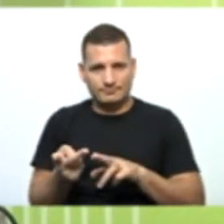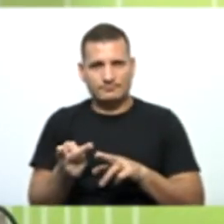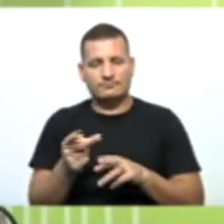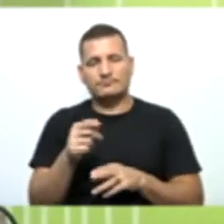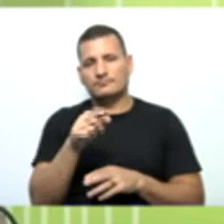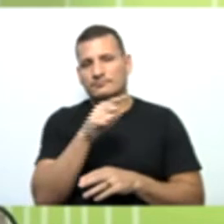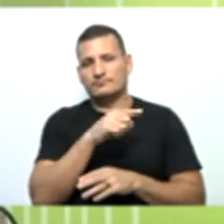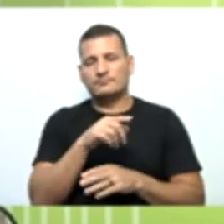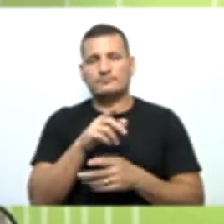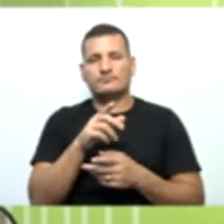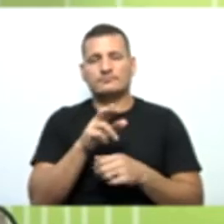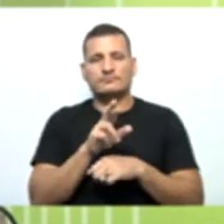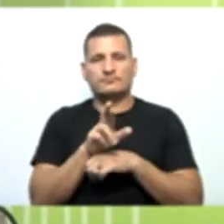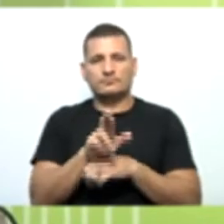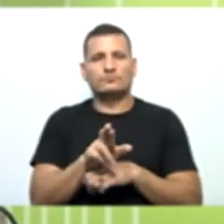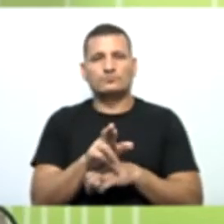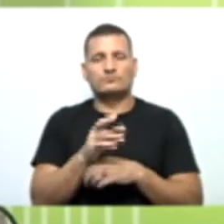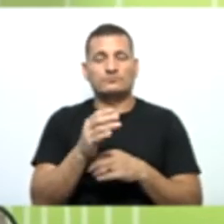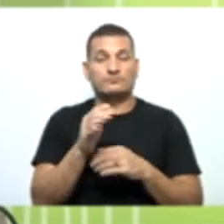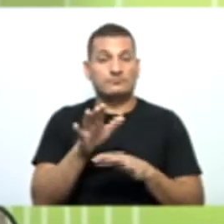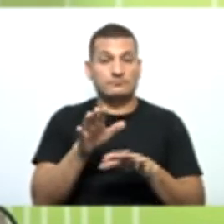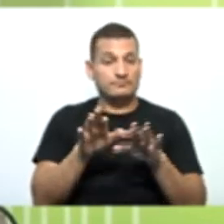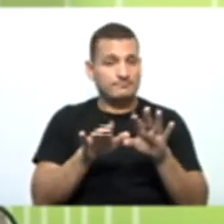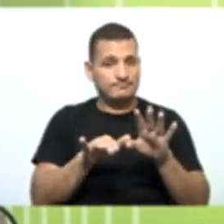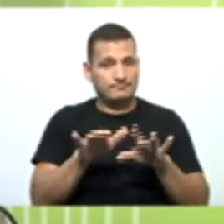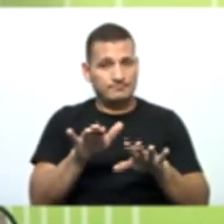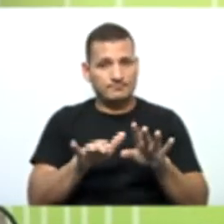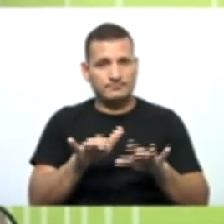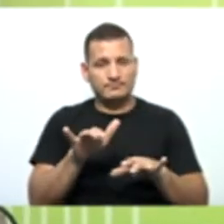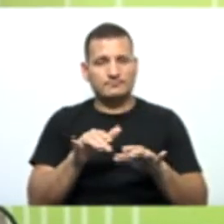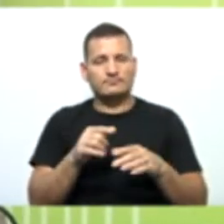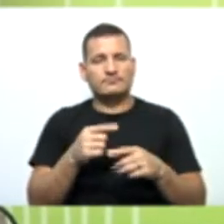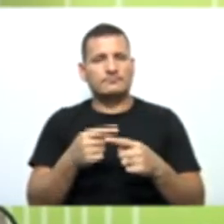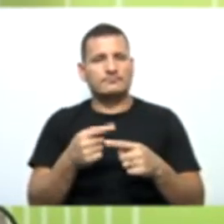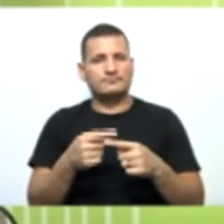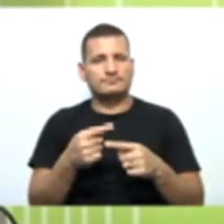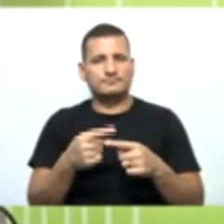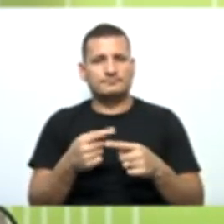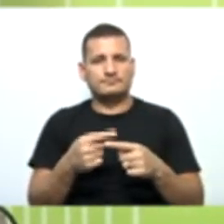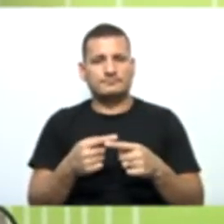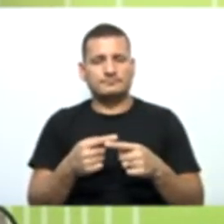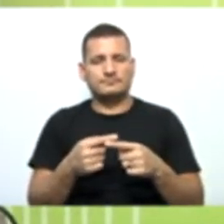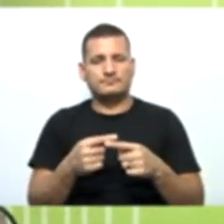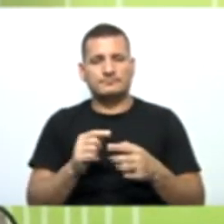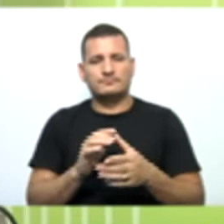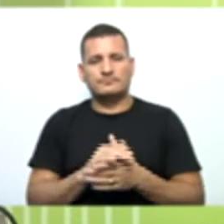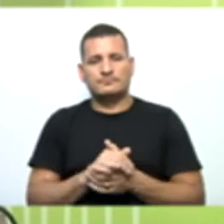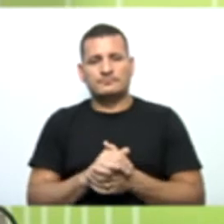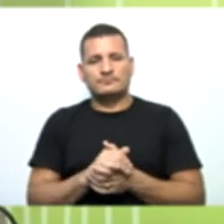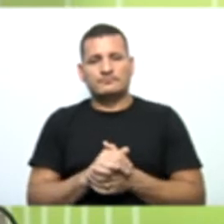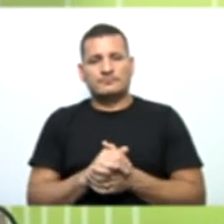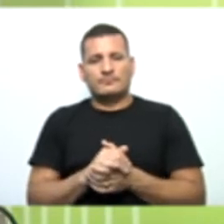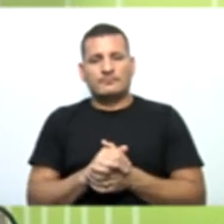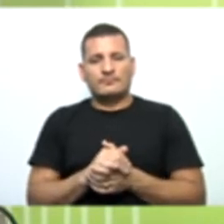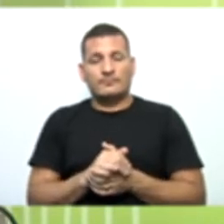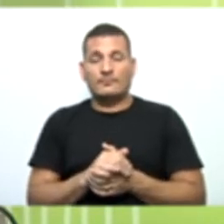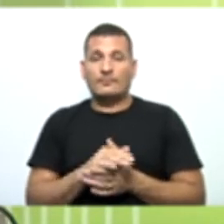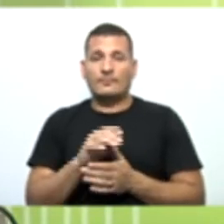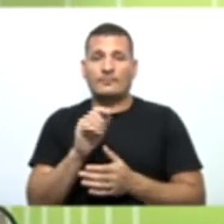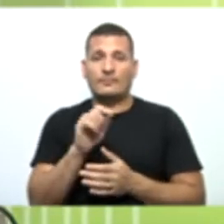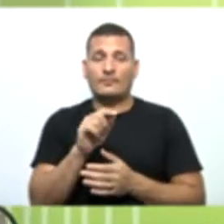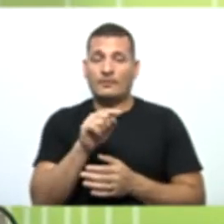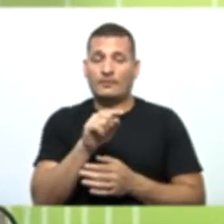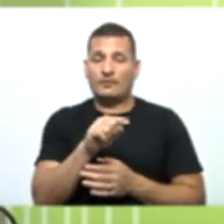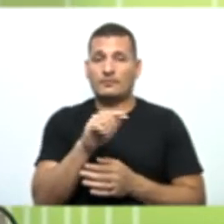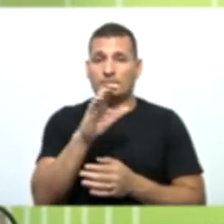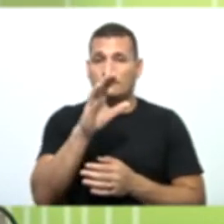esses recursos aí na hora de codificar. Por que acontece? Quando a gente migra para essa nova